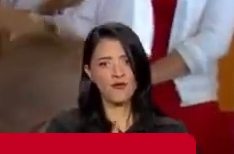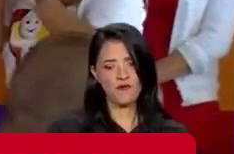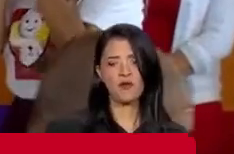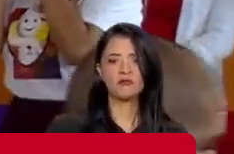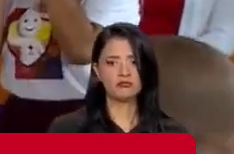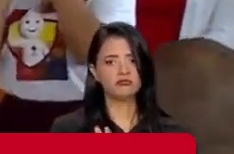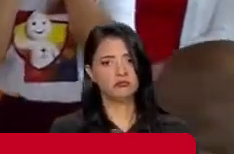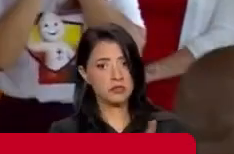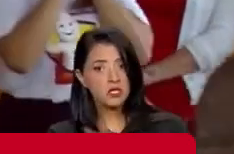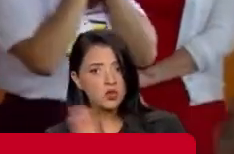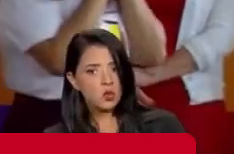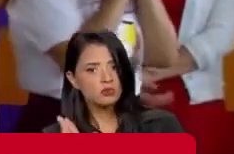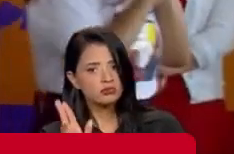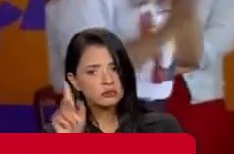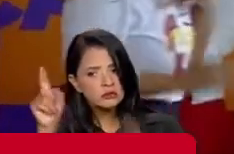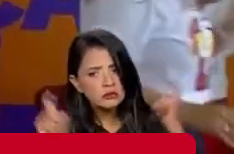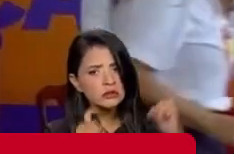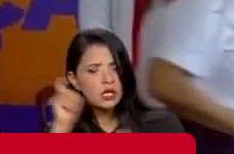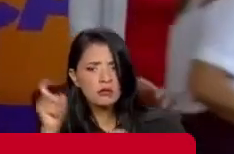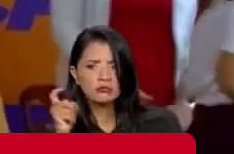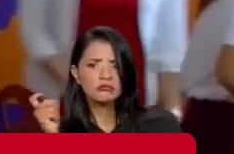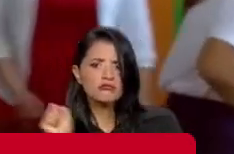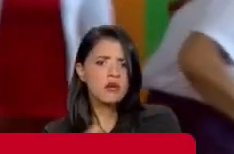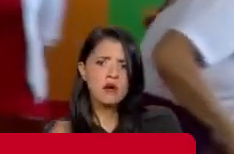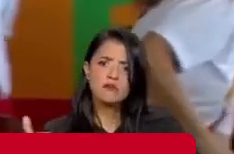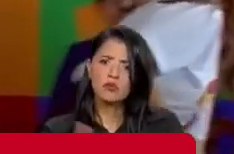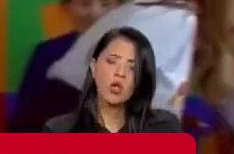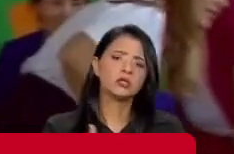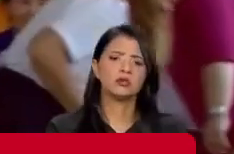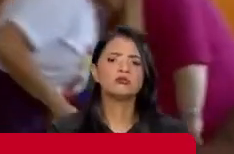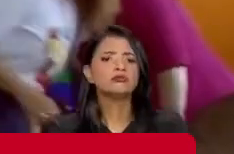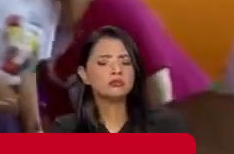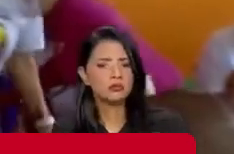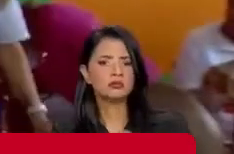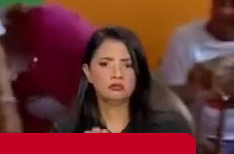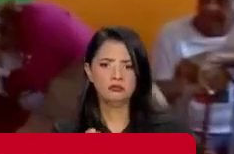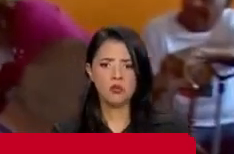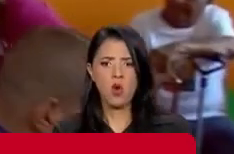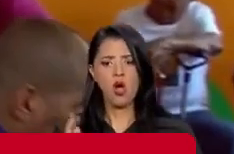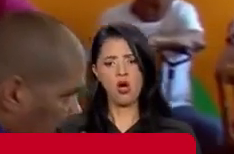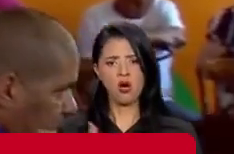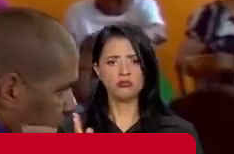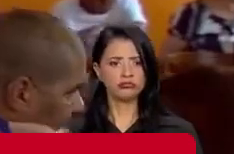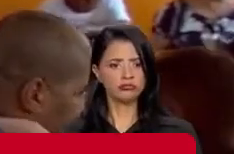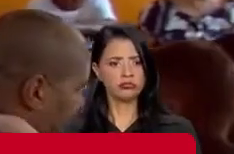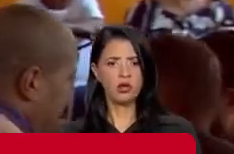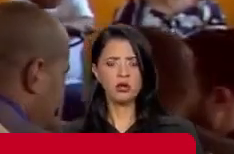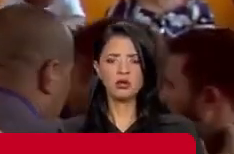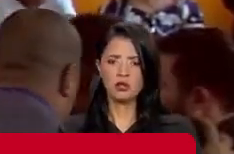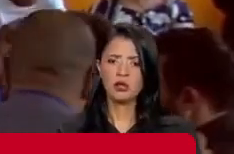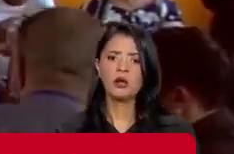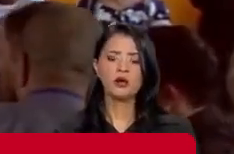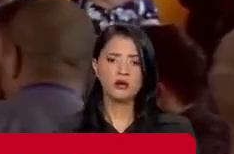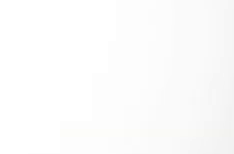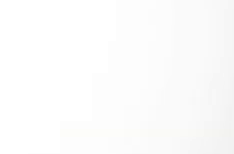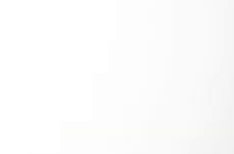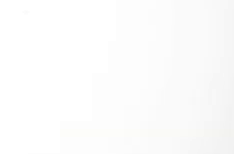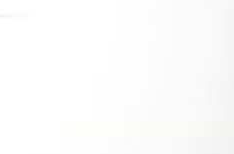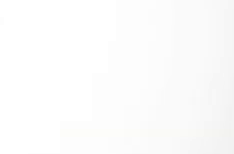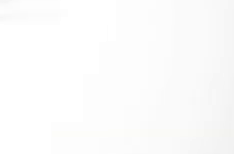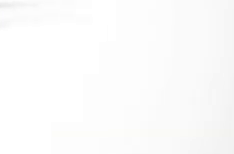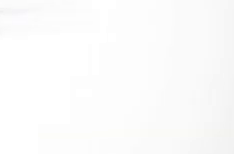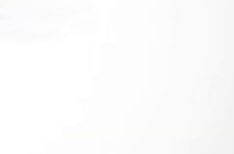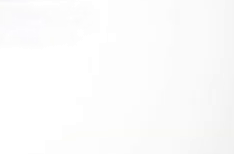com a queda da participação da população nos últimos anos nas campanhas de vacinação.